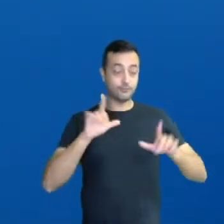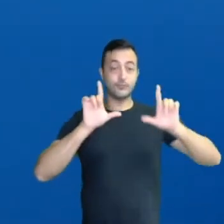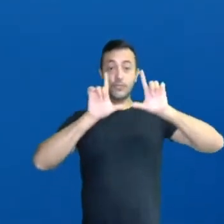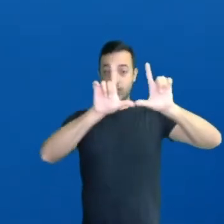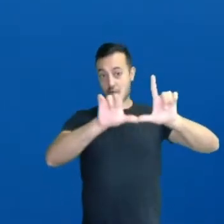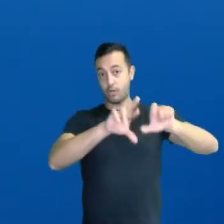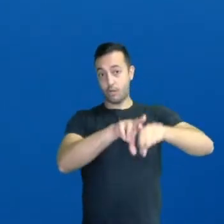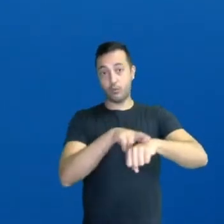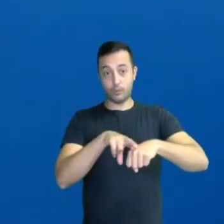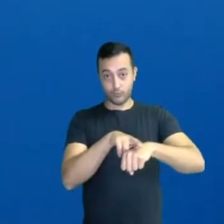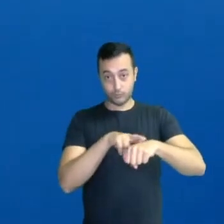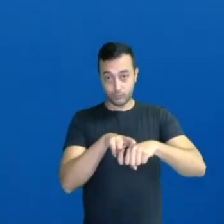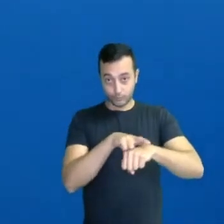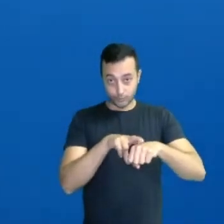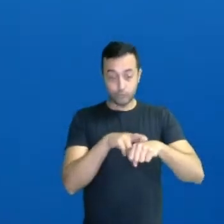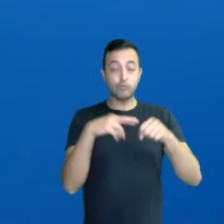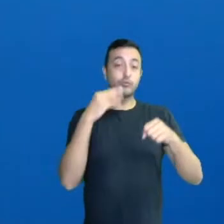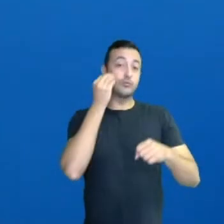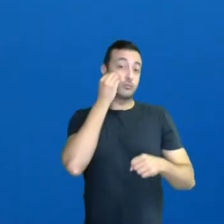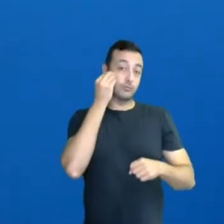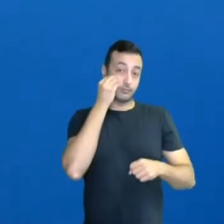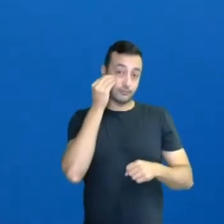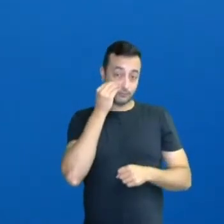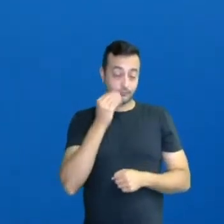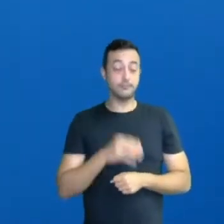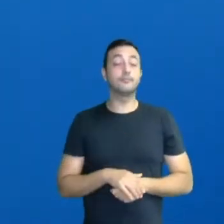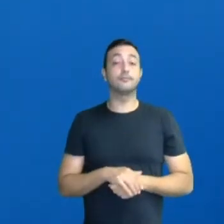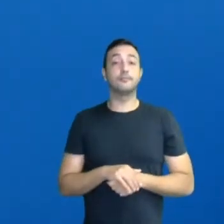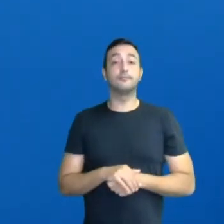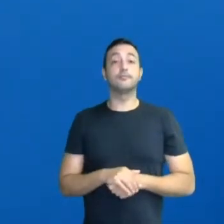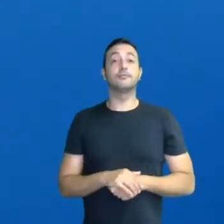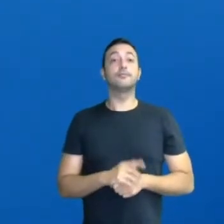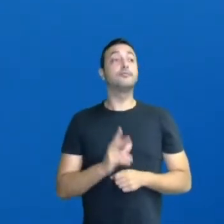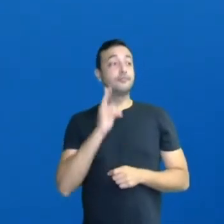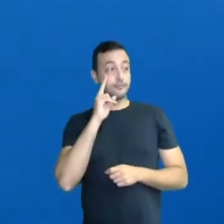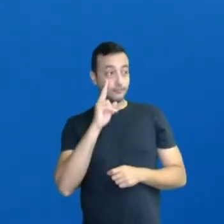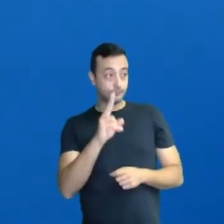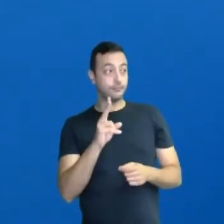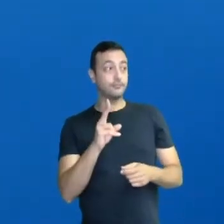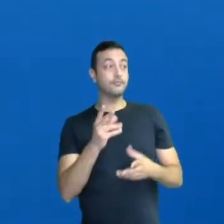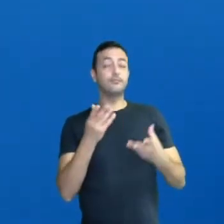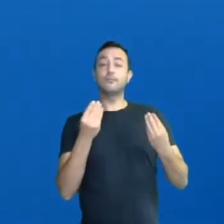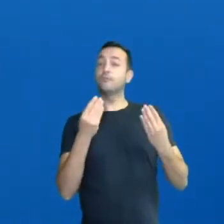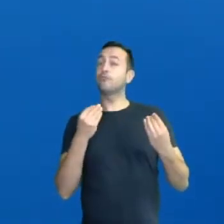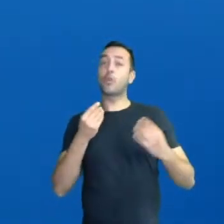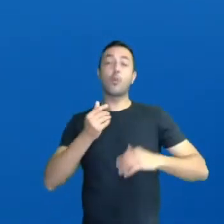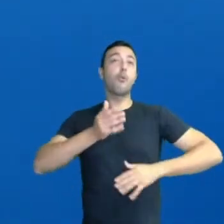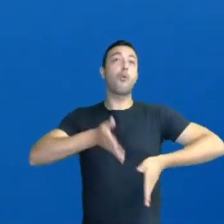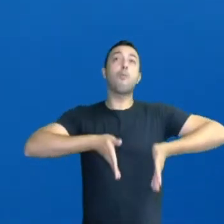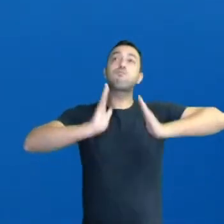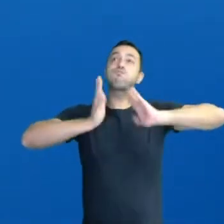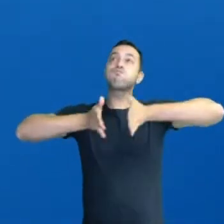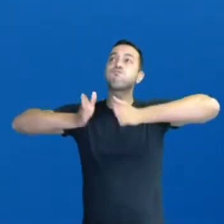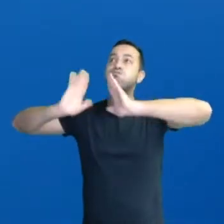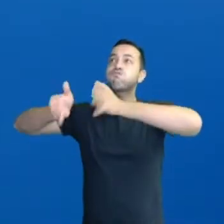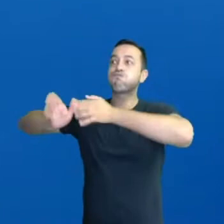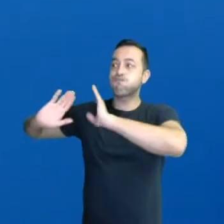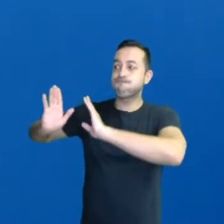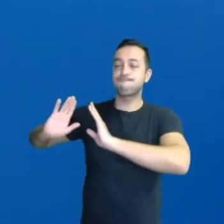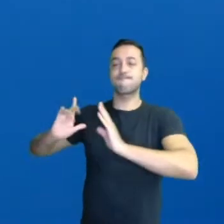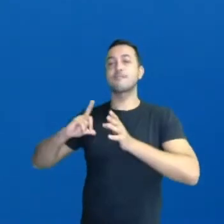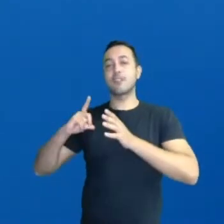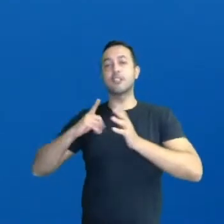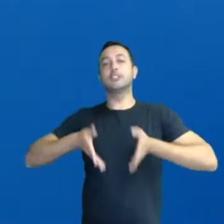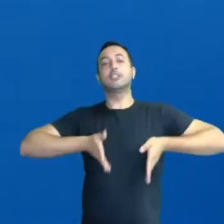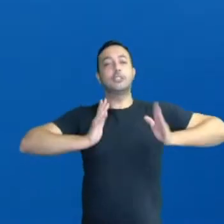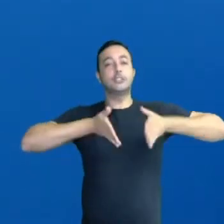quadradinho roxo. Vamos observá-lo direitinho. A gente tá vendo muitos prédios, tá vendo? Um aglomerado